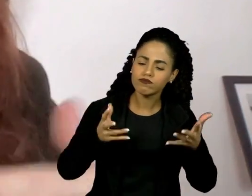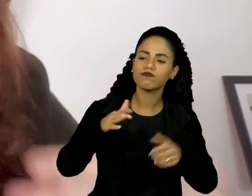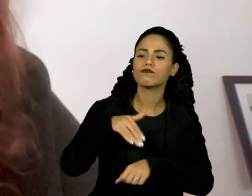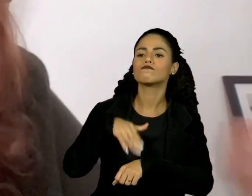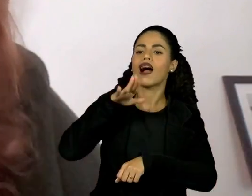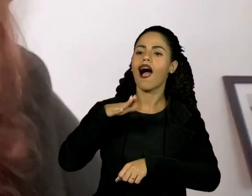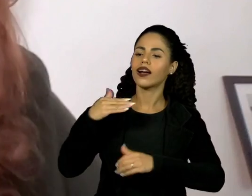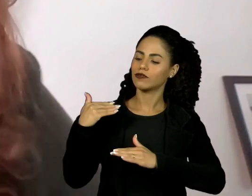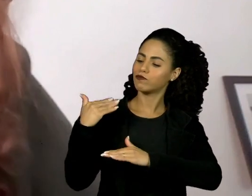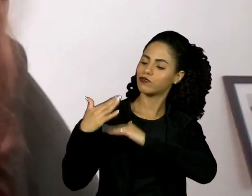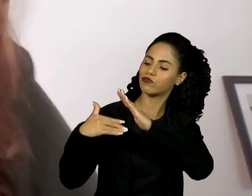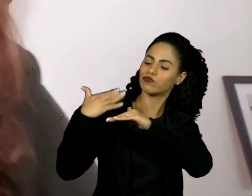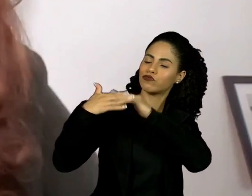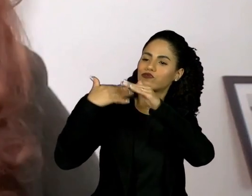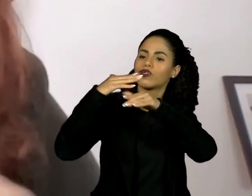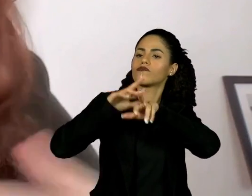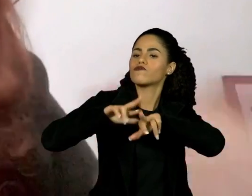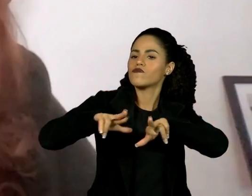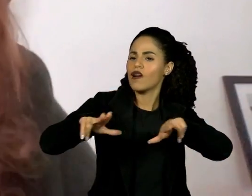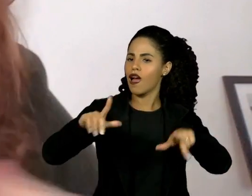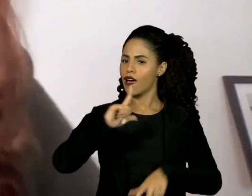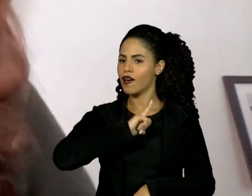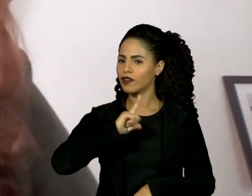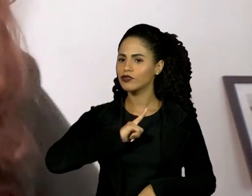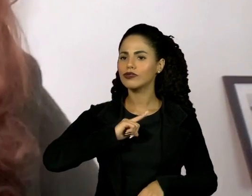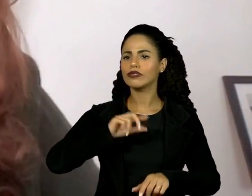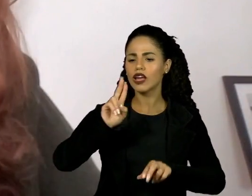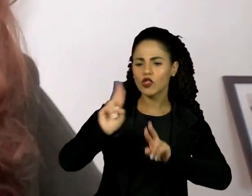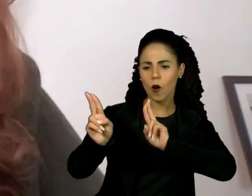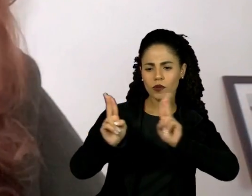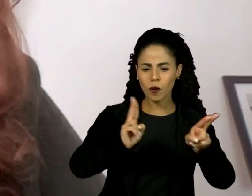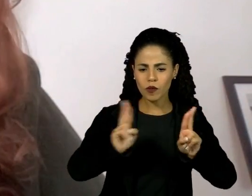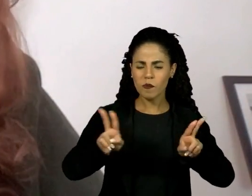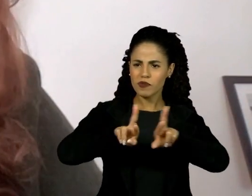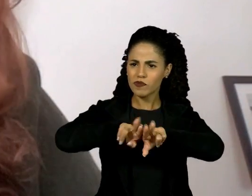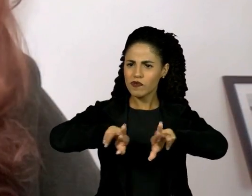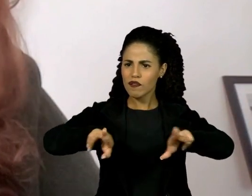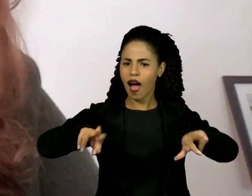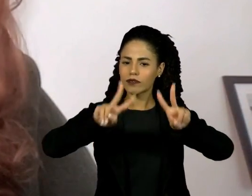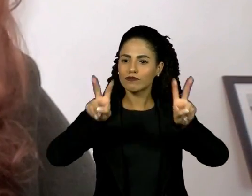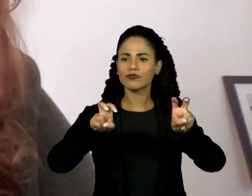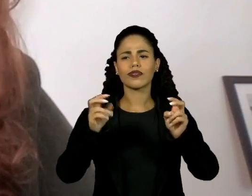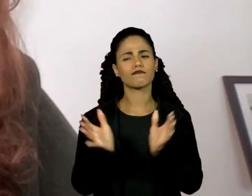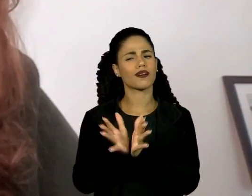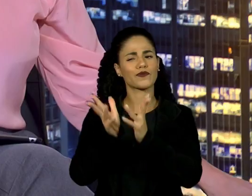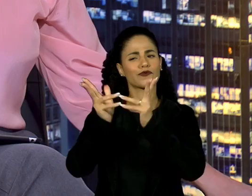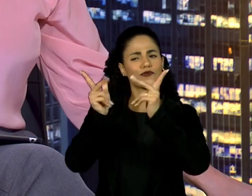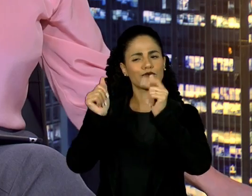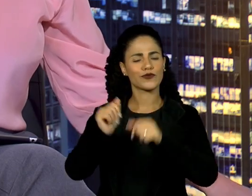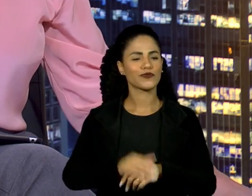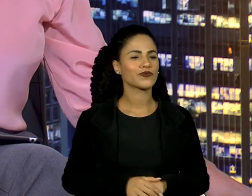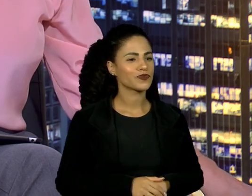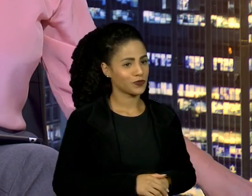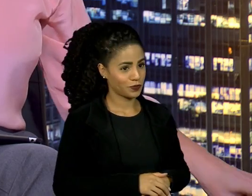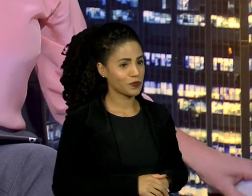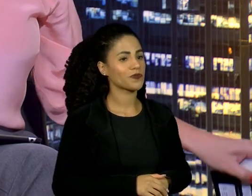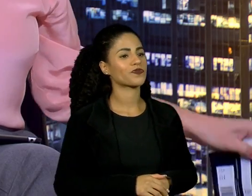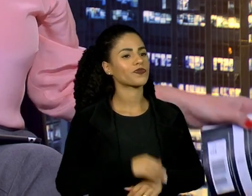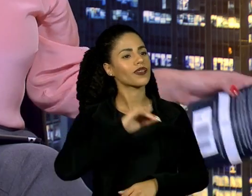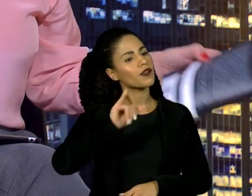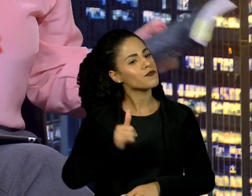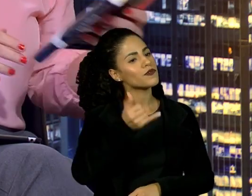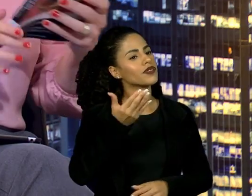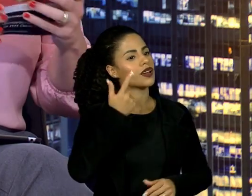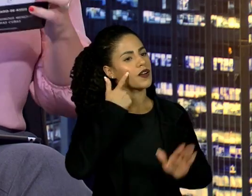um progresso em várias frentes, vários nomes, vários títulos, então são excelentes sinais. Bom, queria